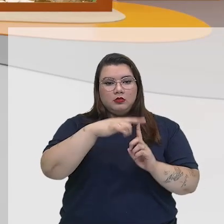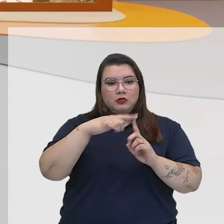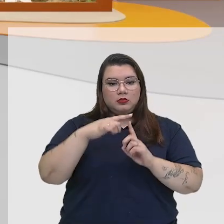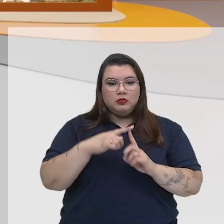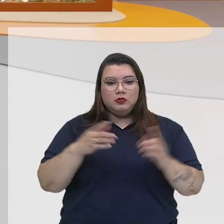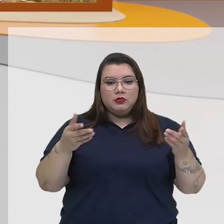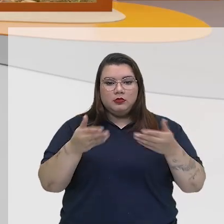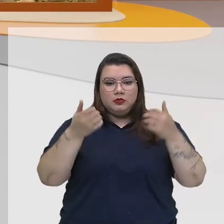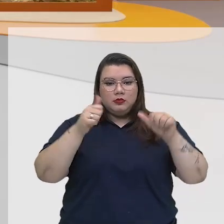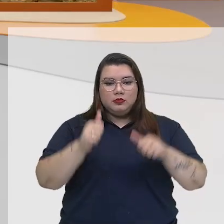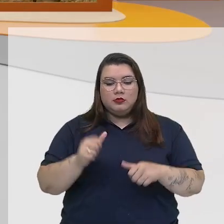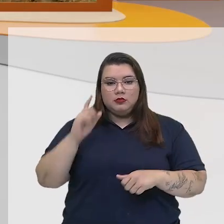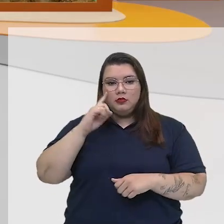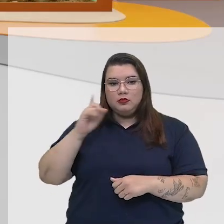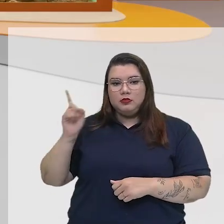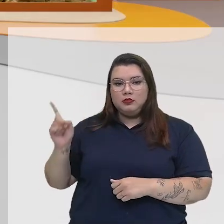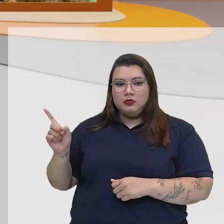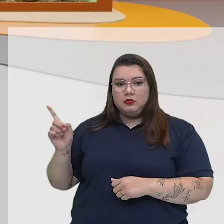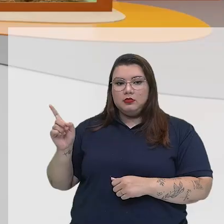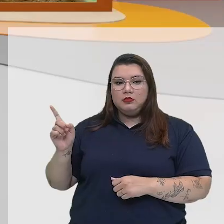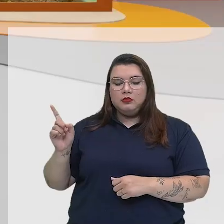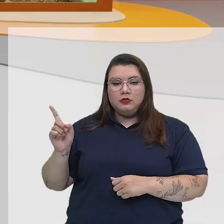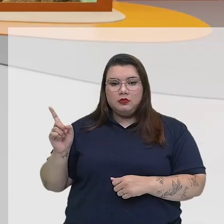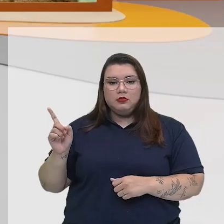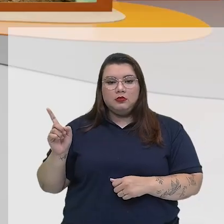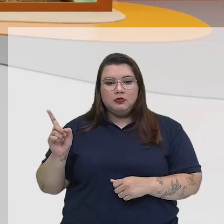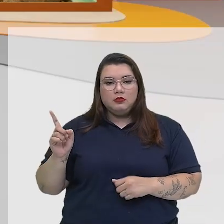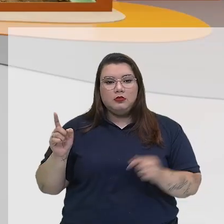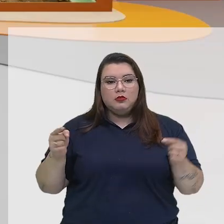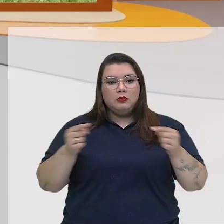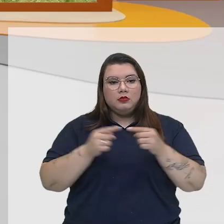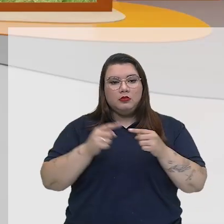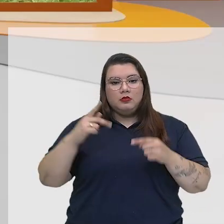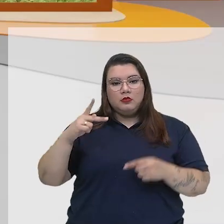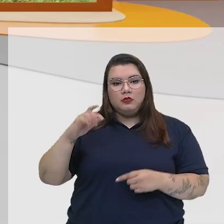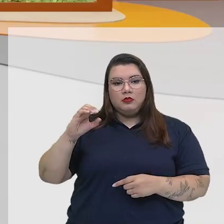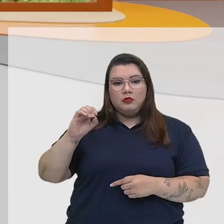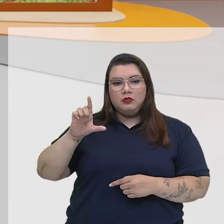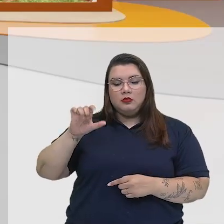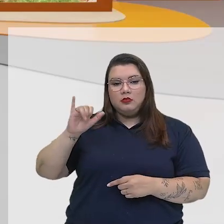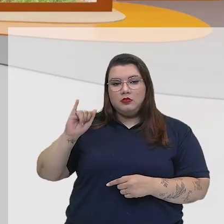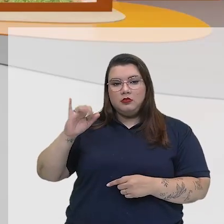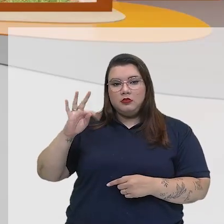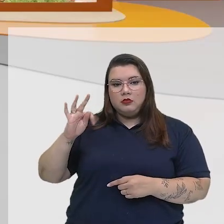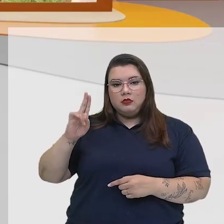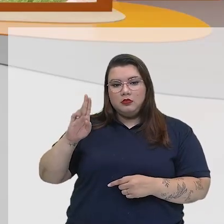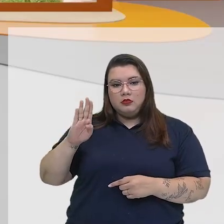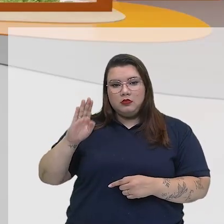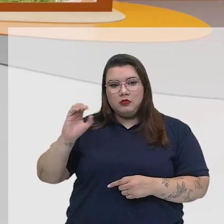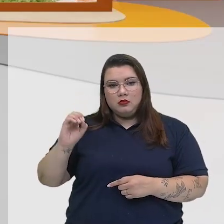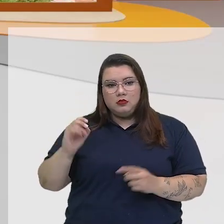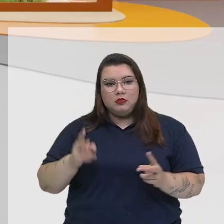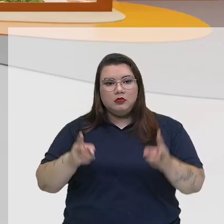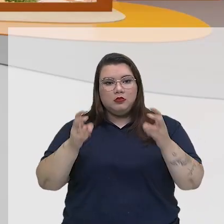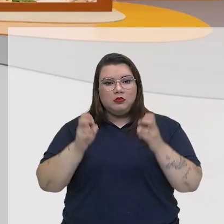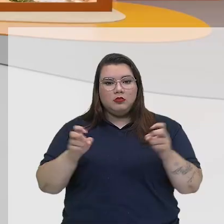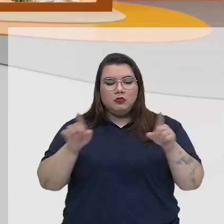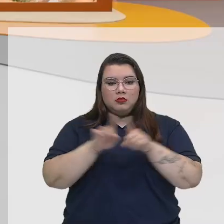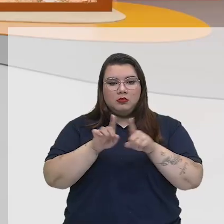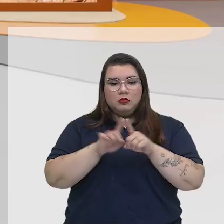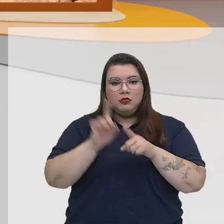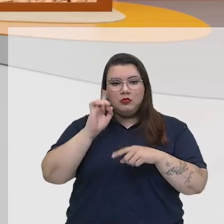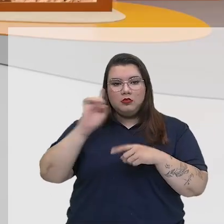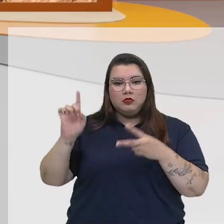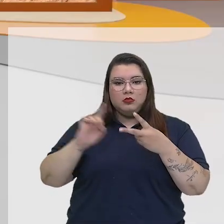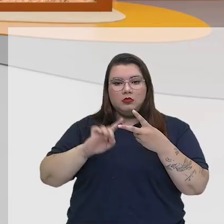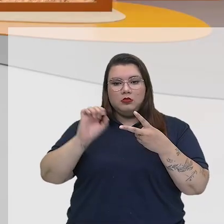nós iremos analisar agora. Uma delas, gente, vai ser a irrigação por politubo, tá? Que a gente observa também uma irrigação